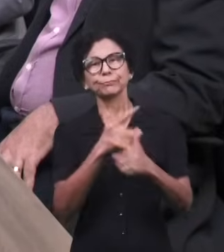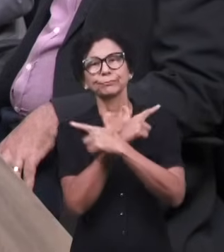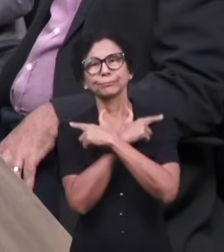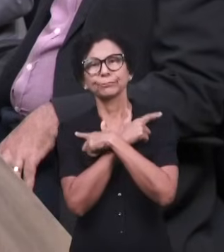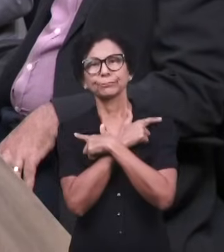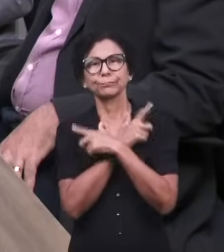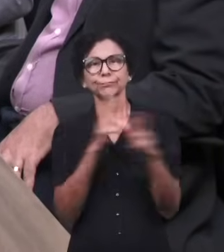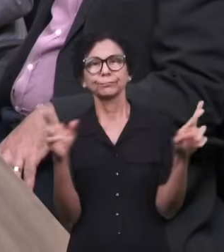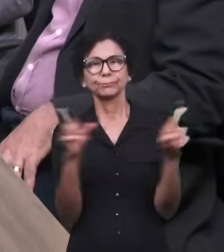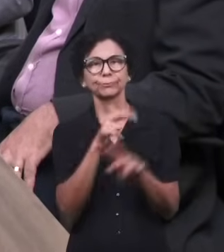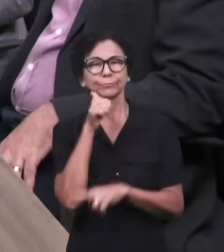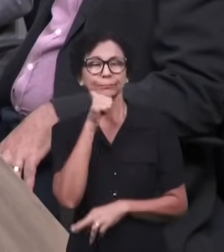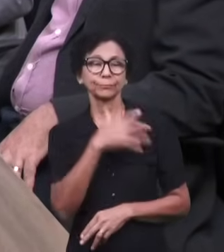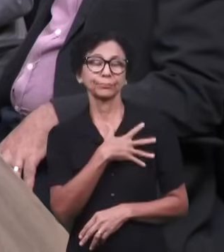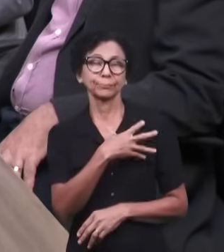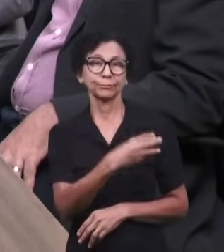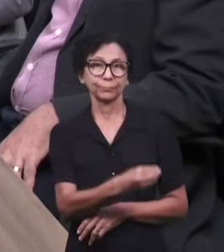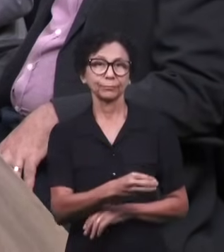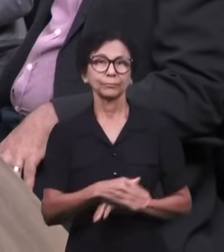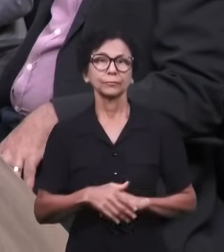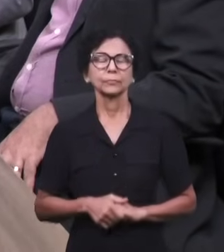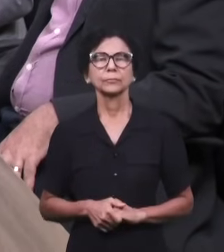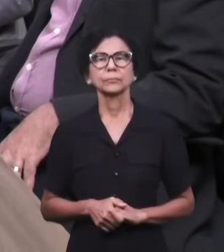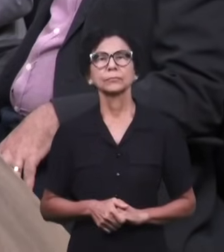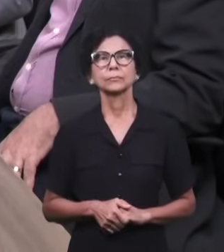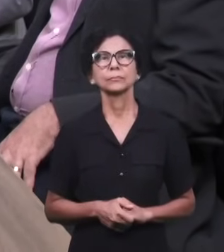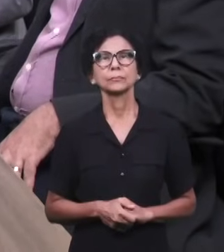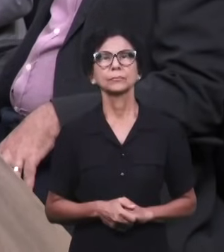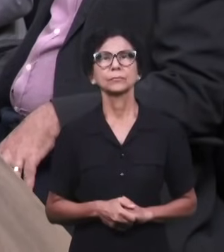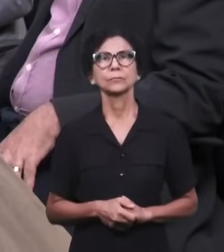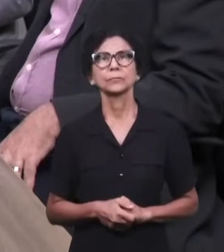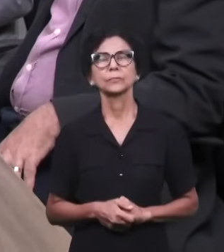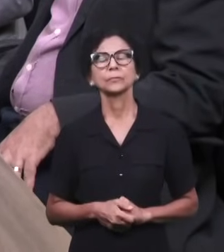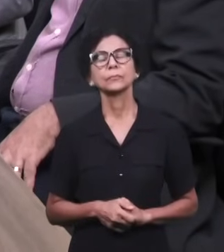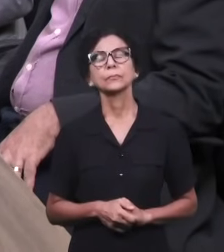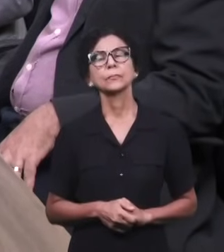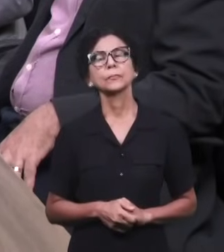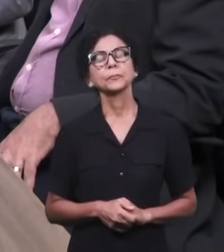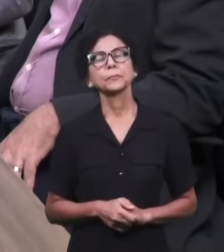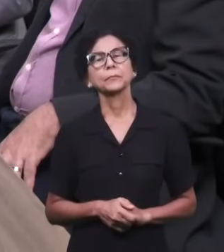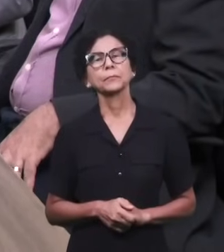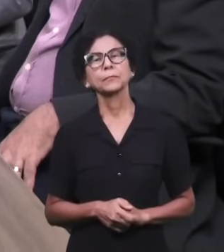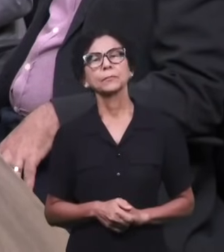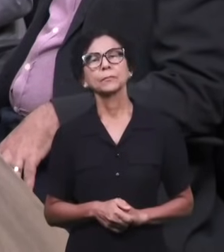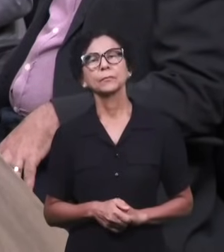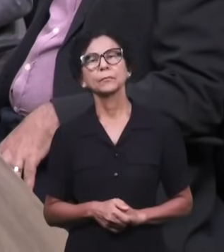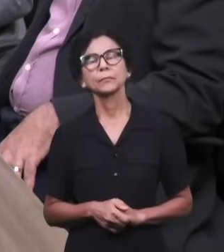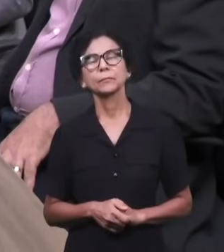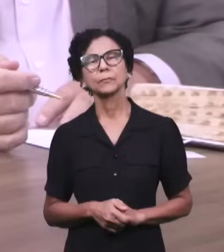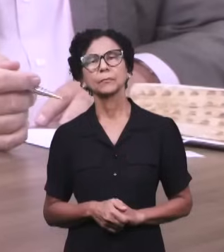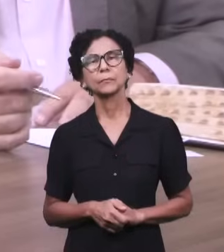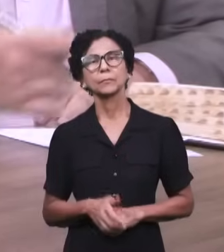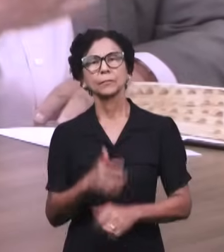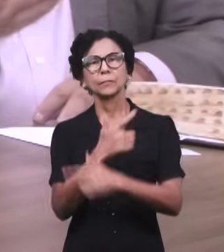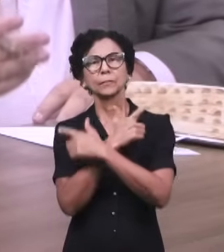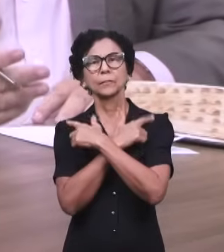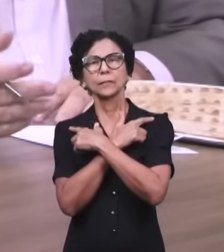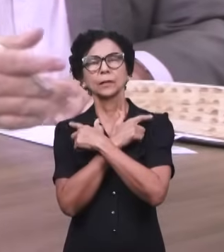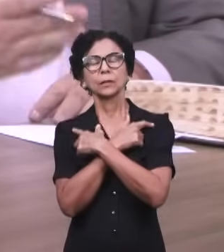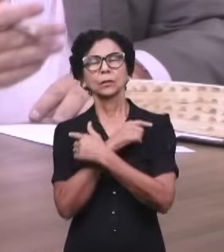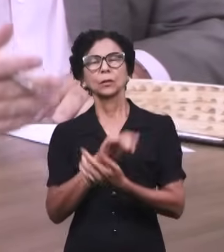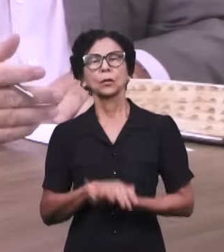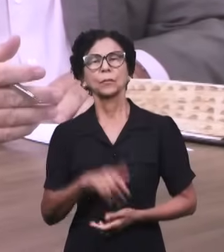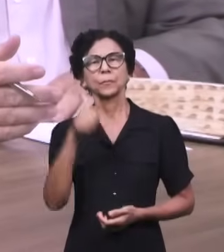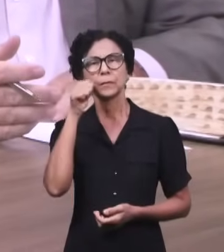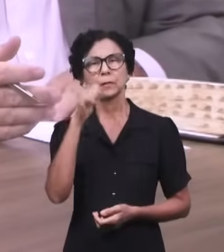A sequência da história, quando as filhas tomam a decisão, aquela decisão que elas tomam, né, de se relacionar com ele, de